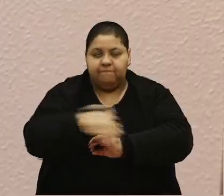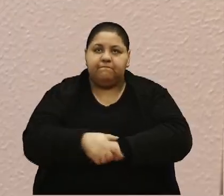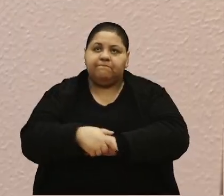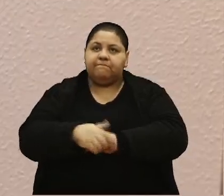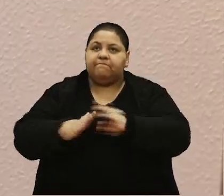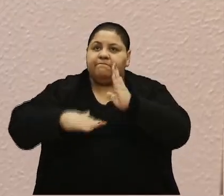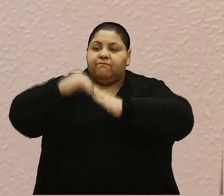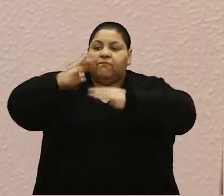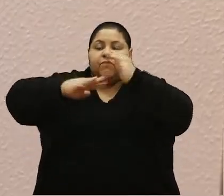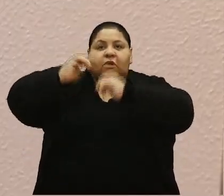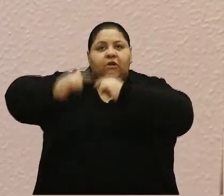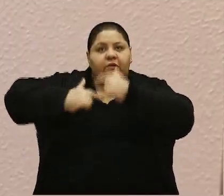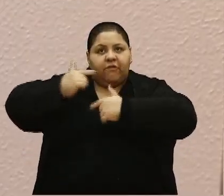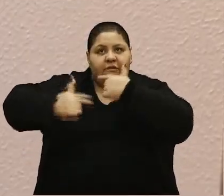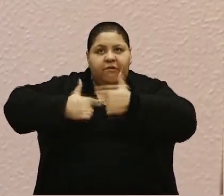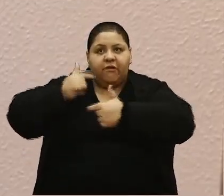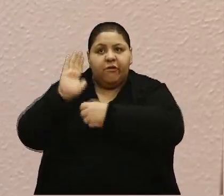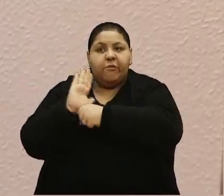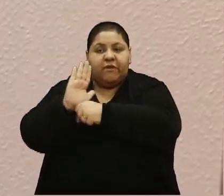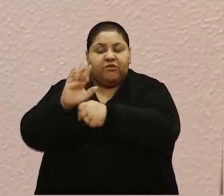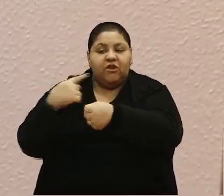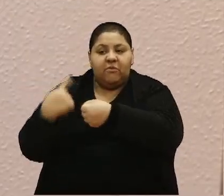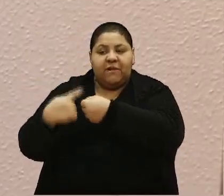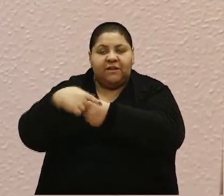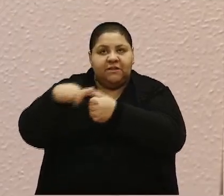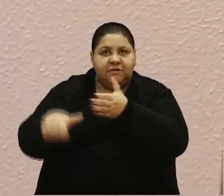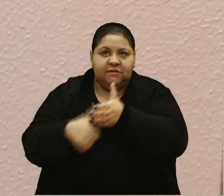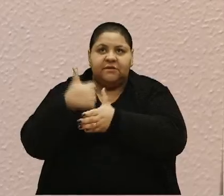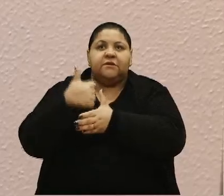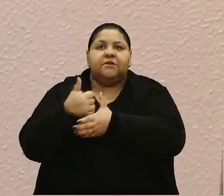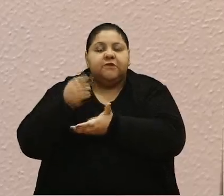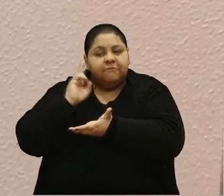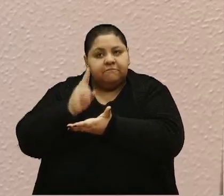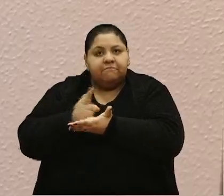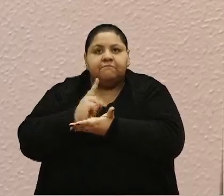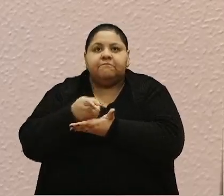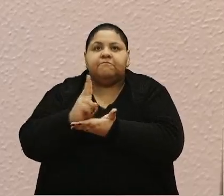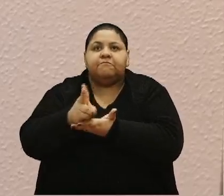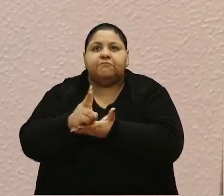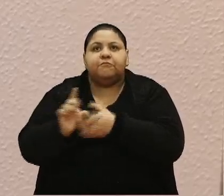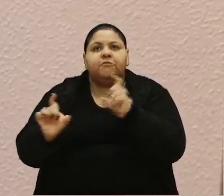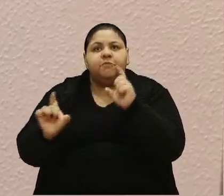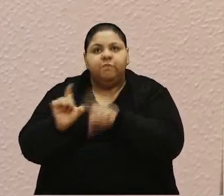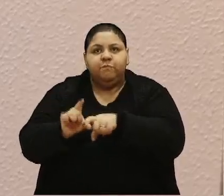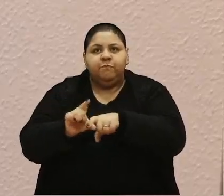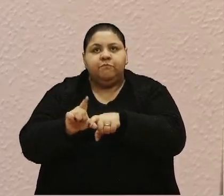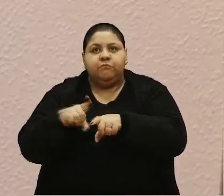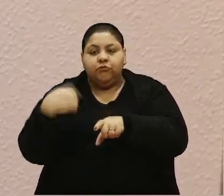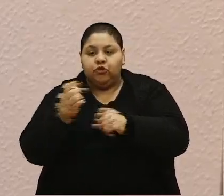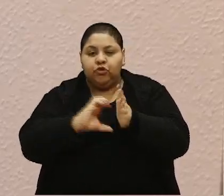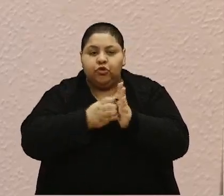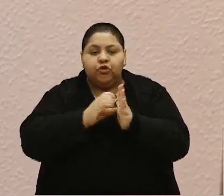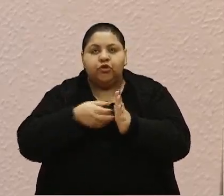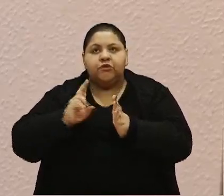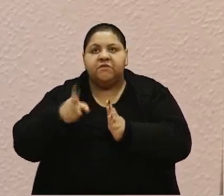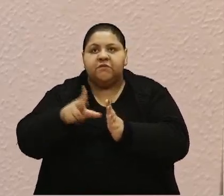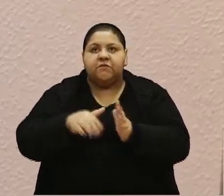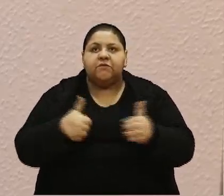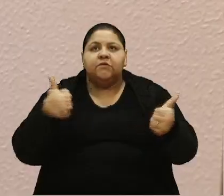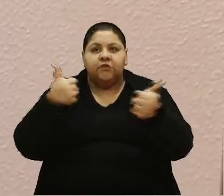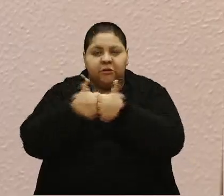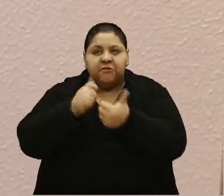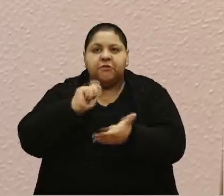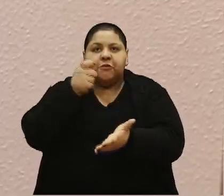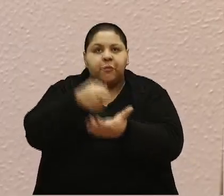construção de um trabalho em prol de uma Caxias melhor sempre vai seguir no que depender da nossa bancada. Tu sempre terá parceiros aqui de